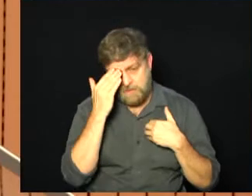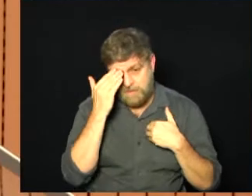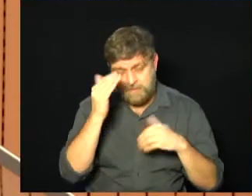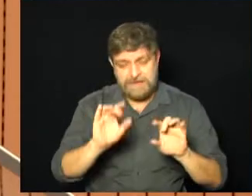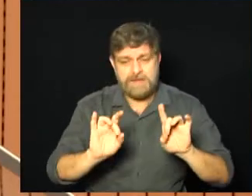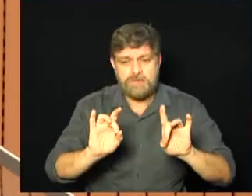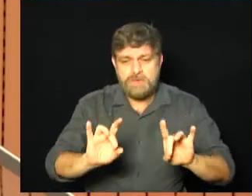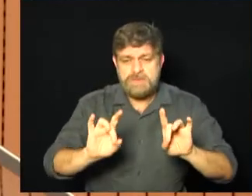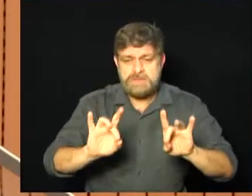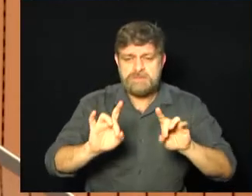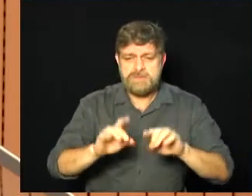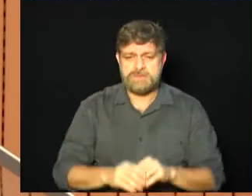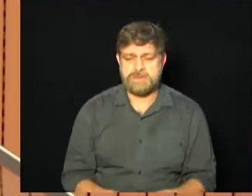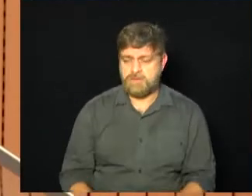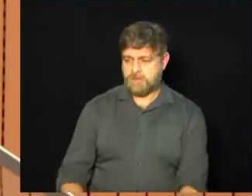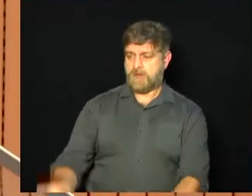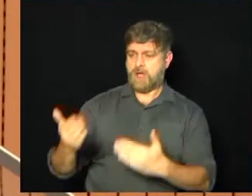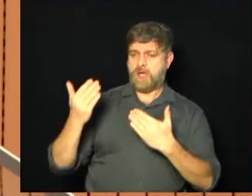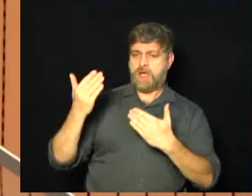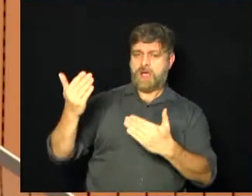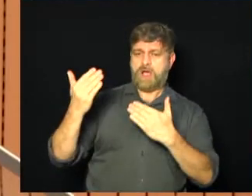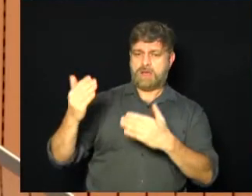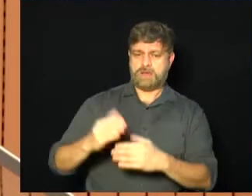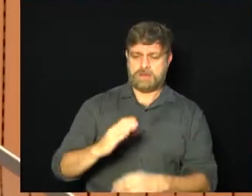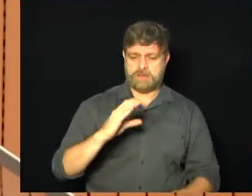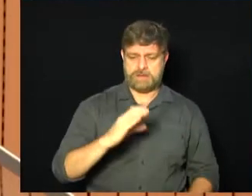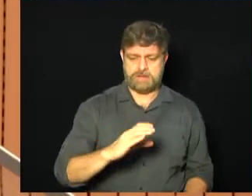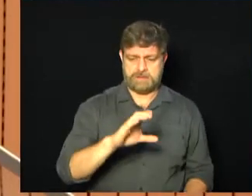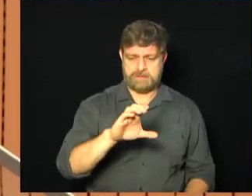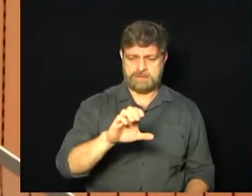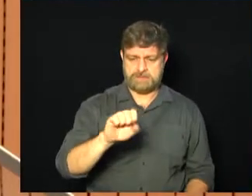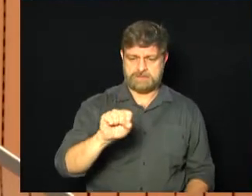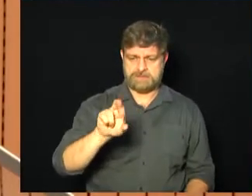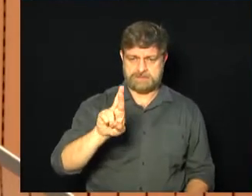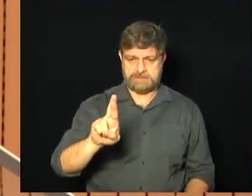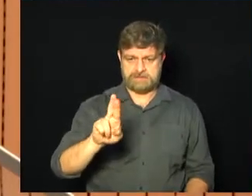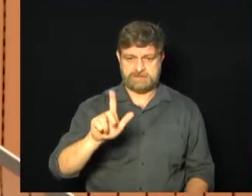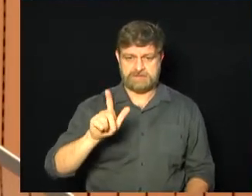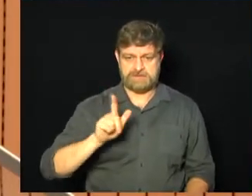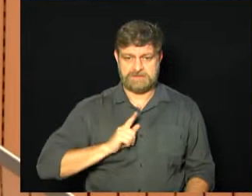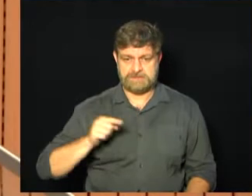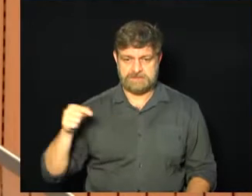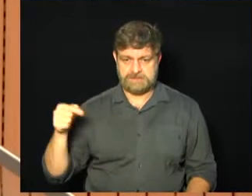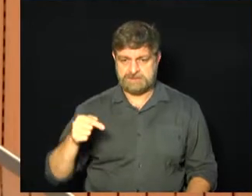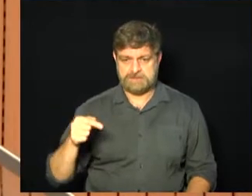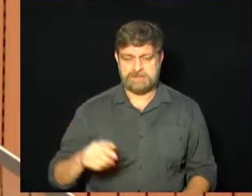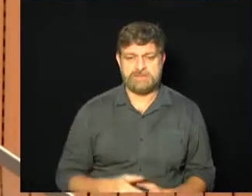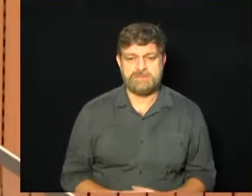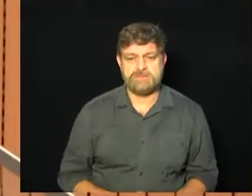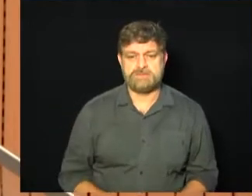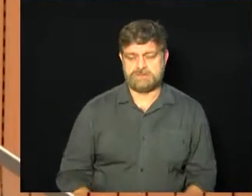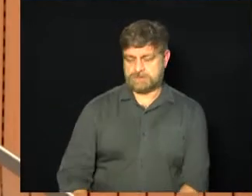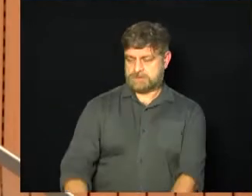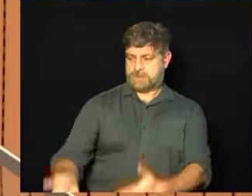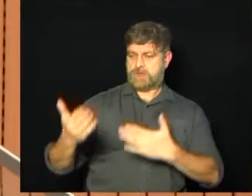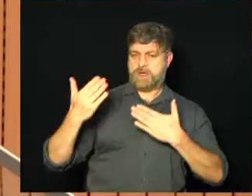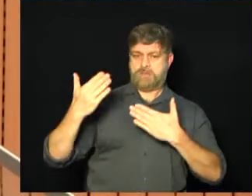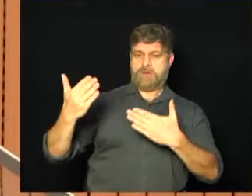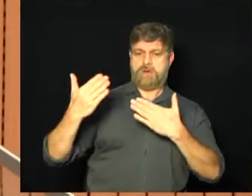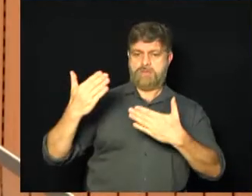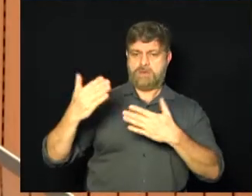especial ao tenor César Camargo. Nós tivemos um César que era um vibrante